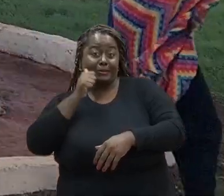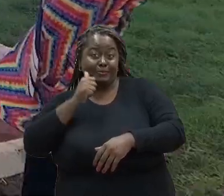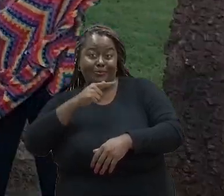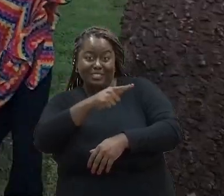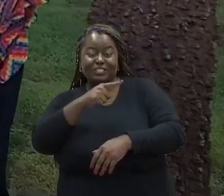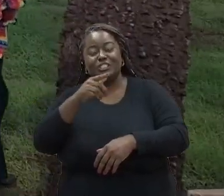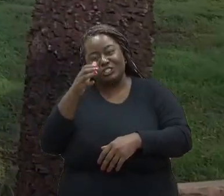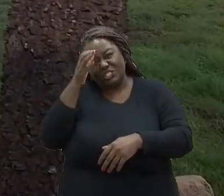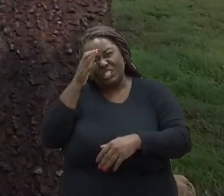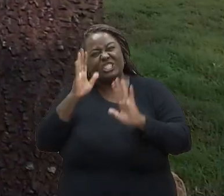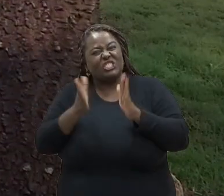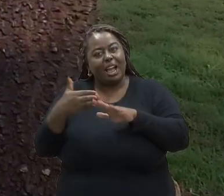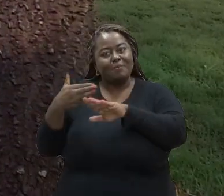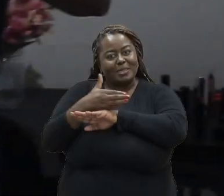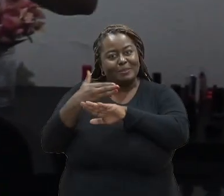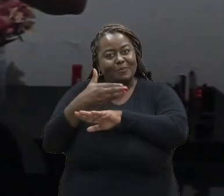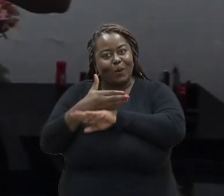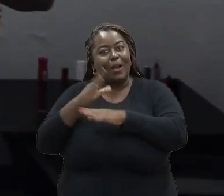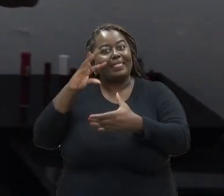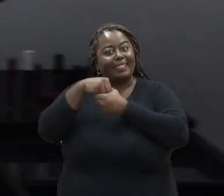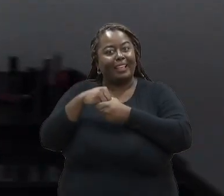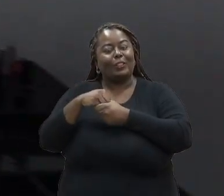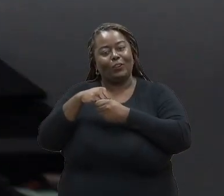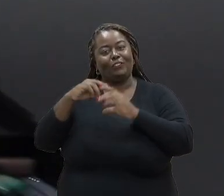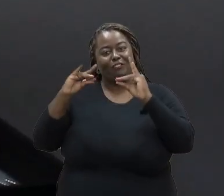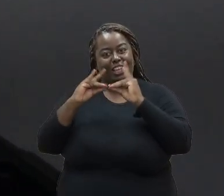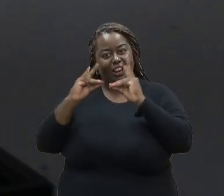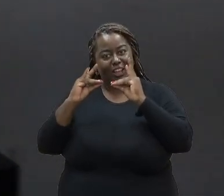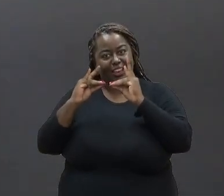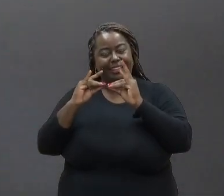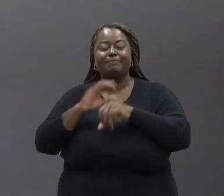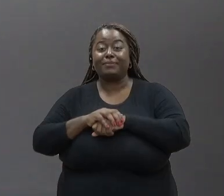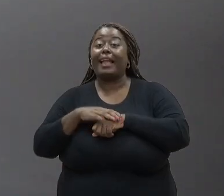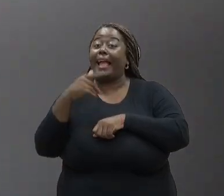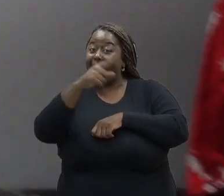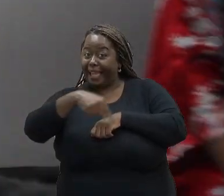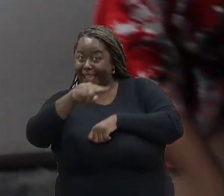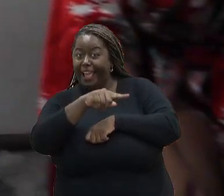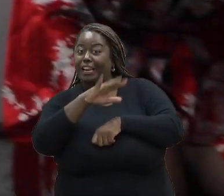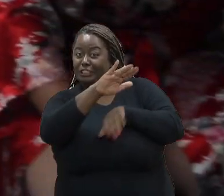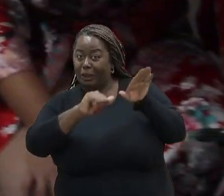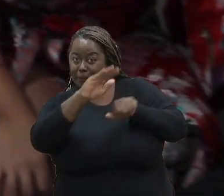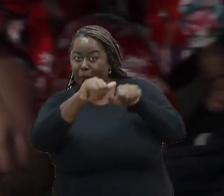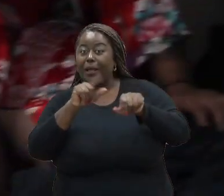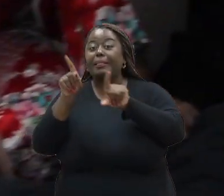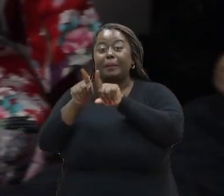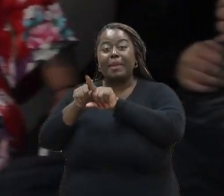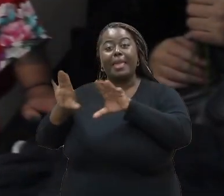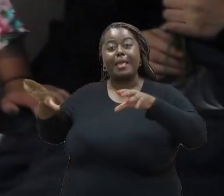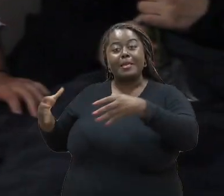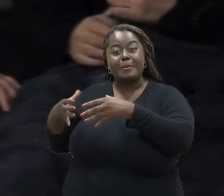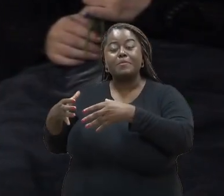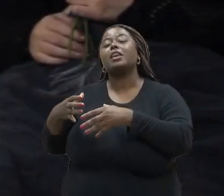da primeira cena já dentro do velório. E além das tias, a gente ainda teve que diminuir um pouco a nossa equipe e colocar